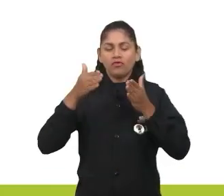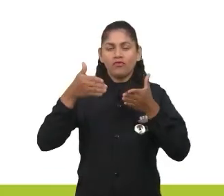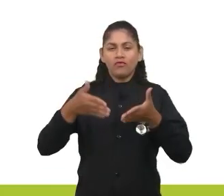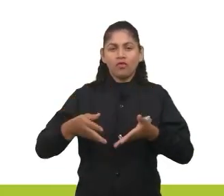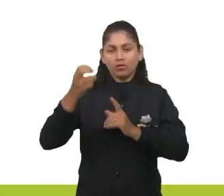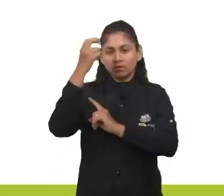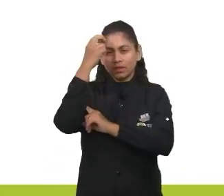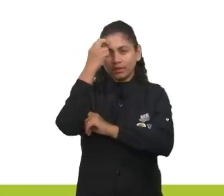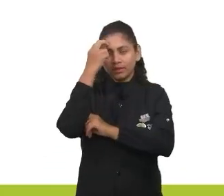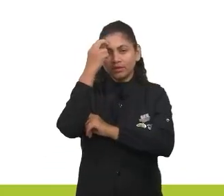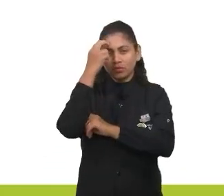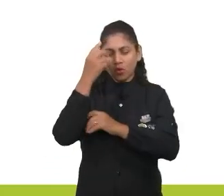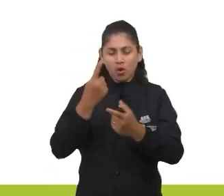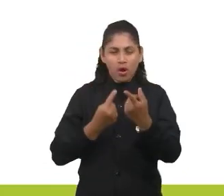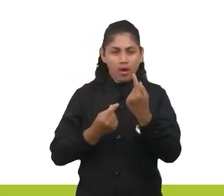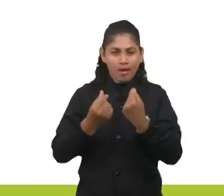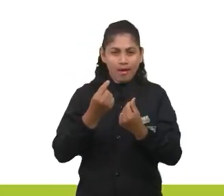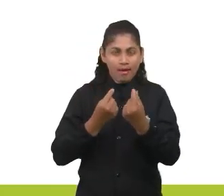os consumidores,